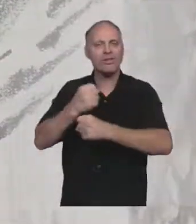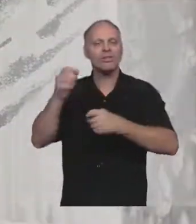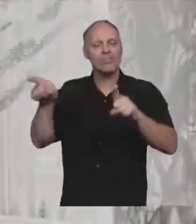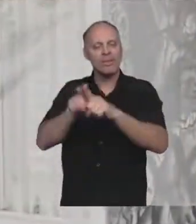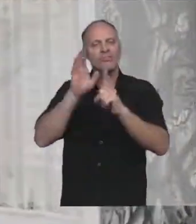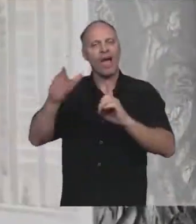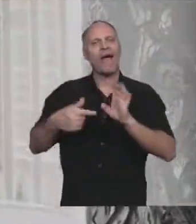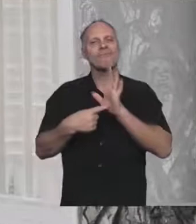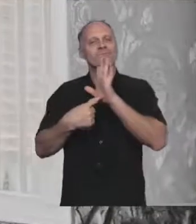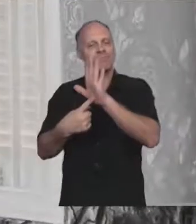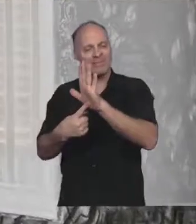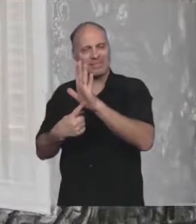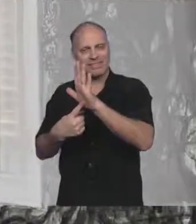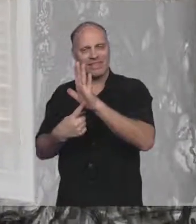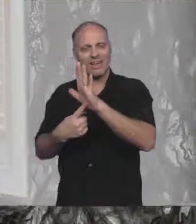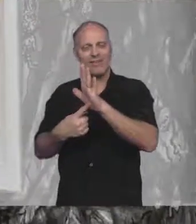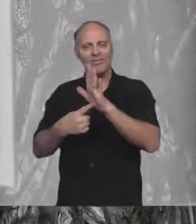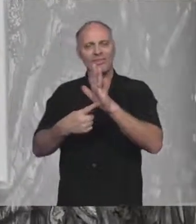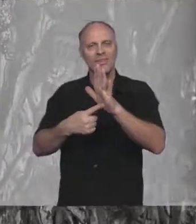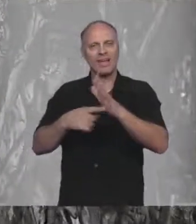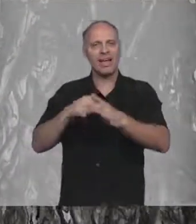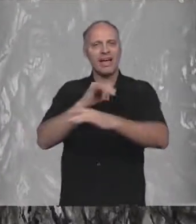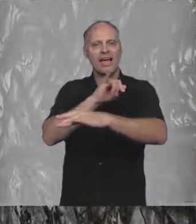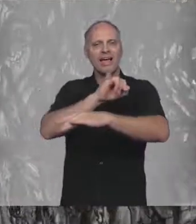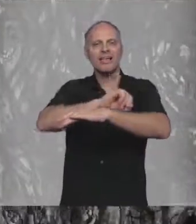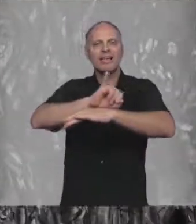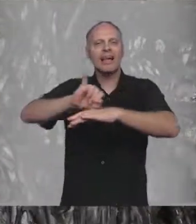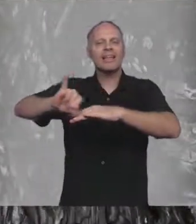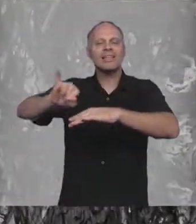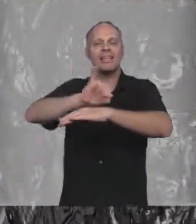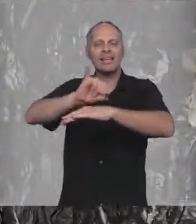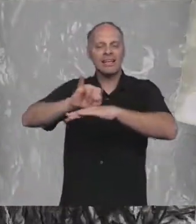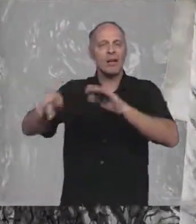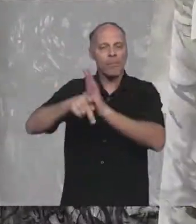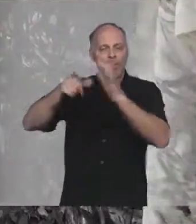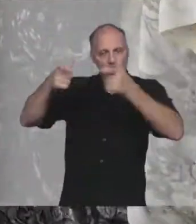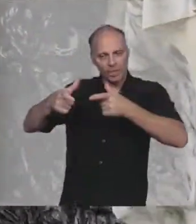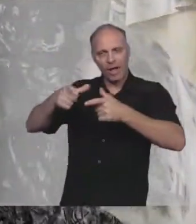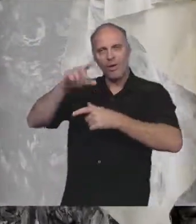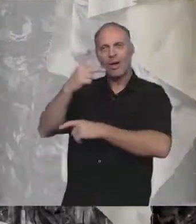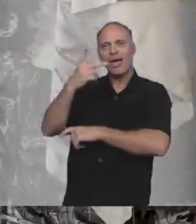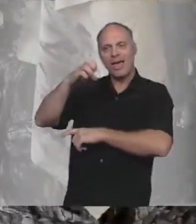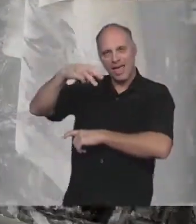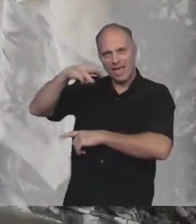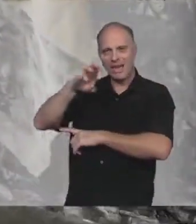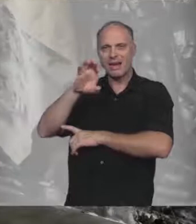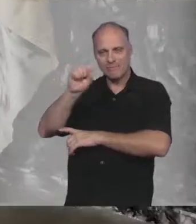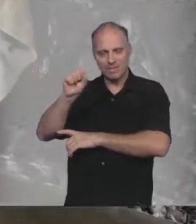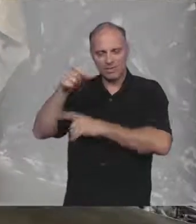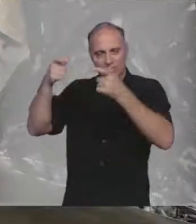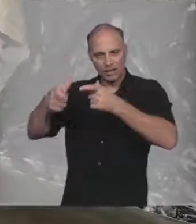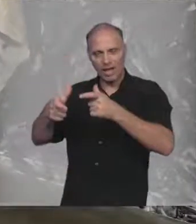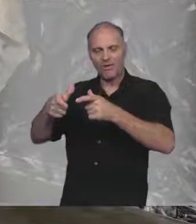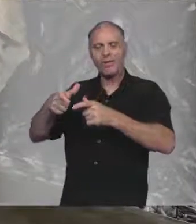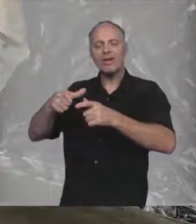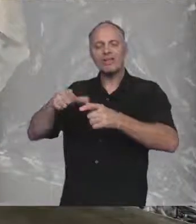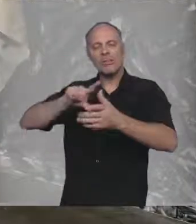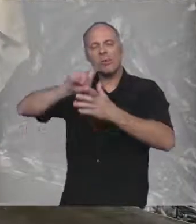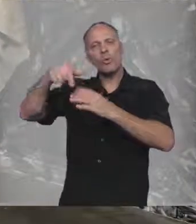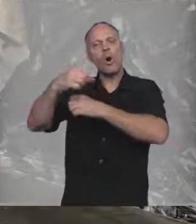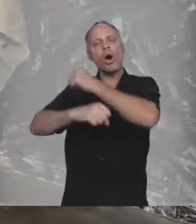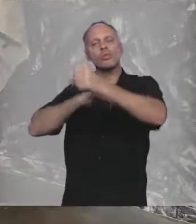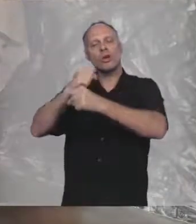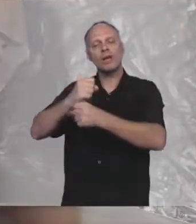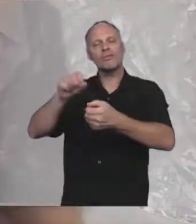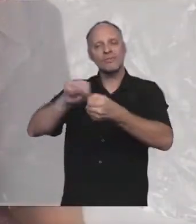uma exposição na galeria, no próprio Hermes. Depois, no outro ano, fizemos uma exposição,